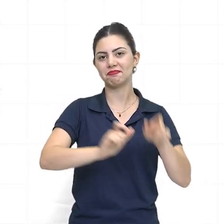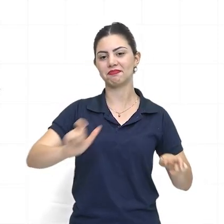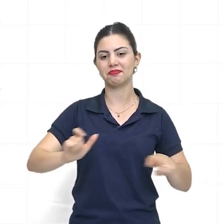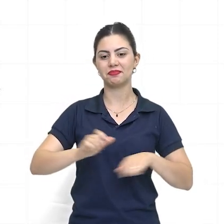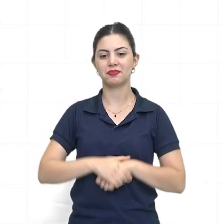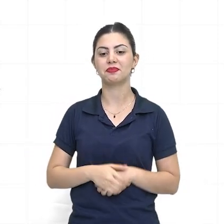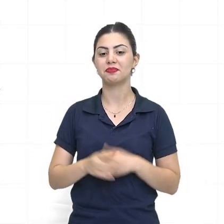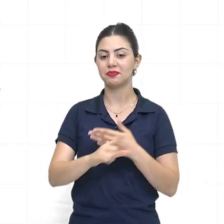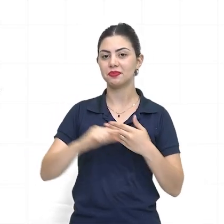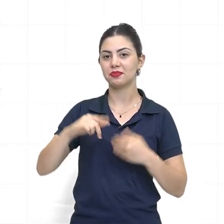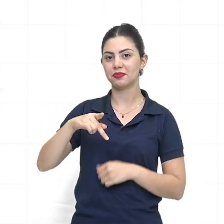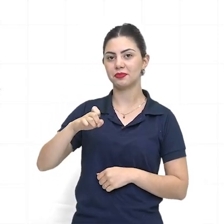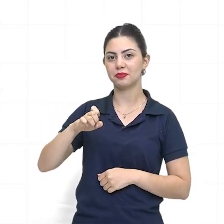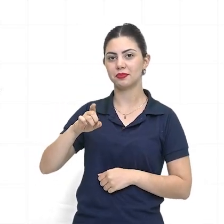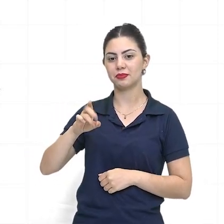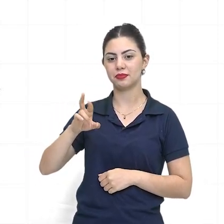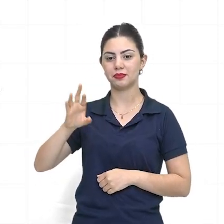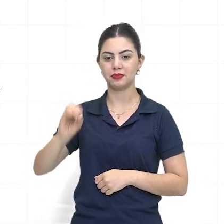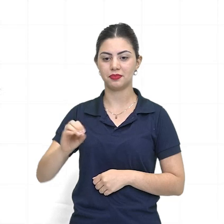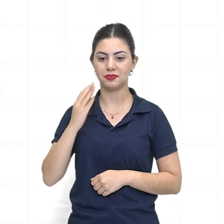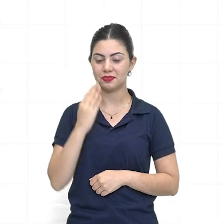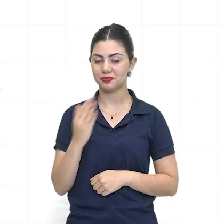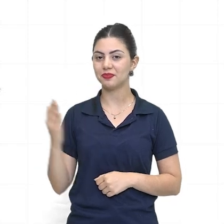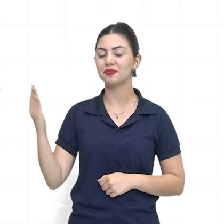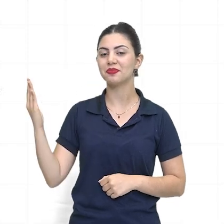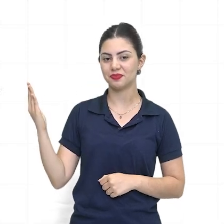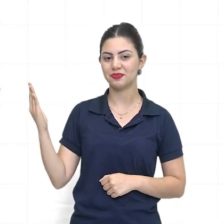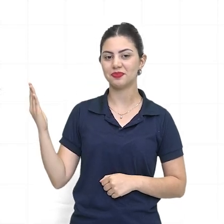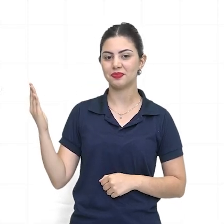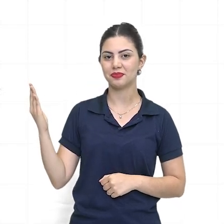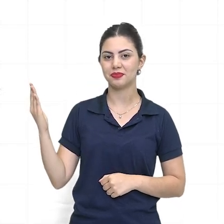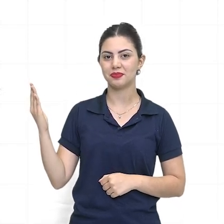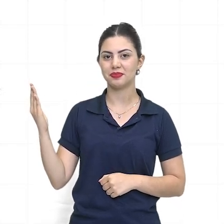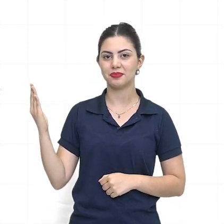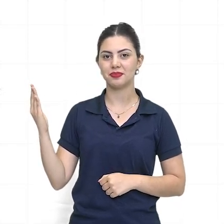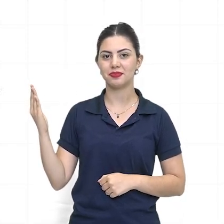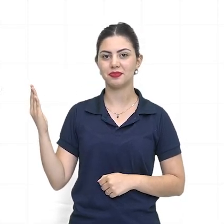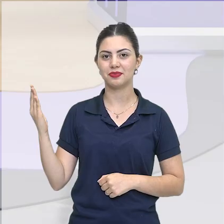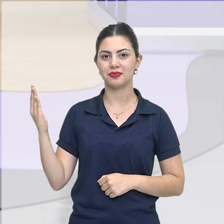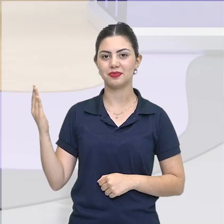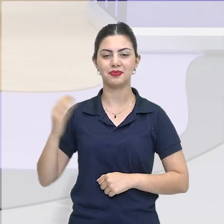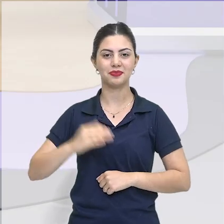Pedro Casaldáliga, bispo da Prelazia de São Félix do Araguaia.